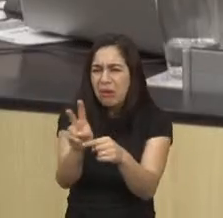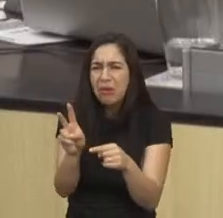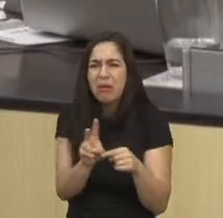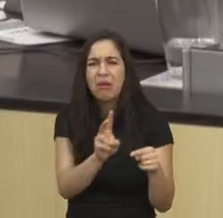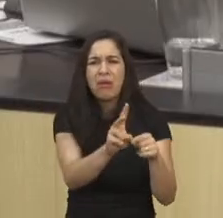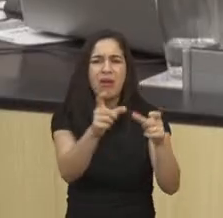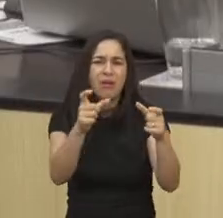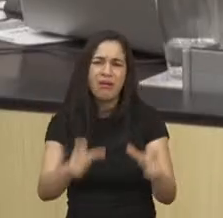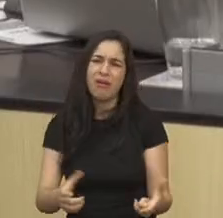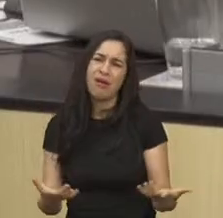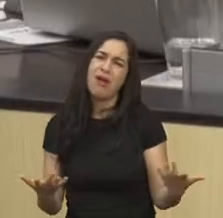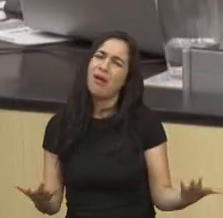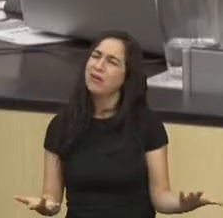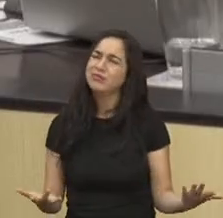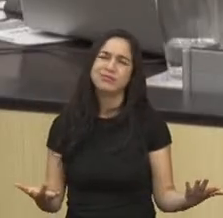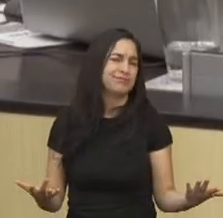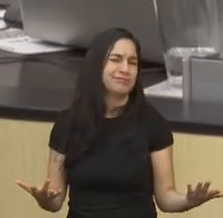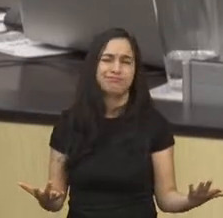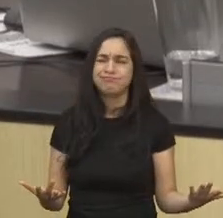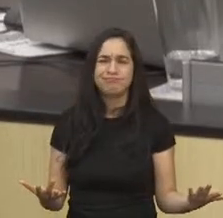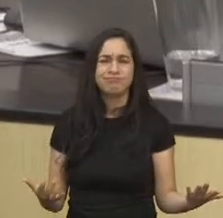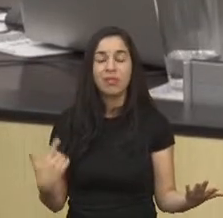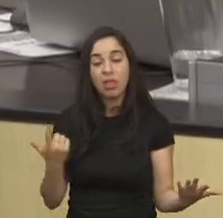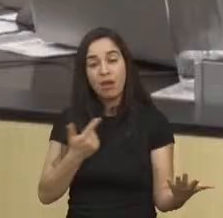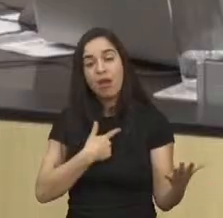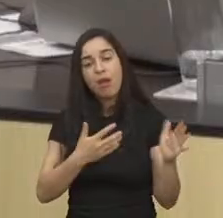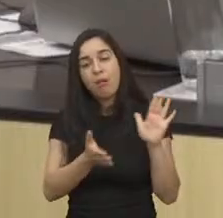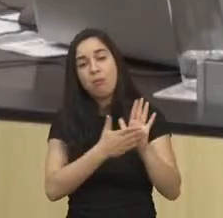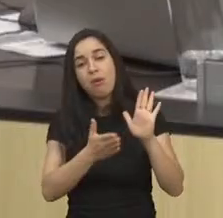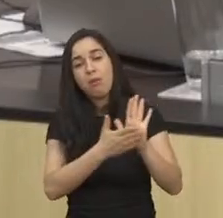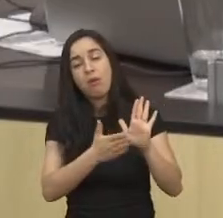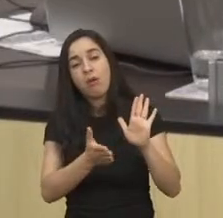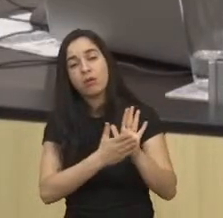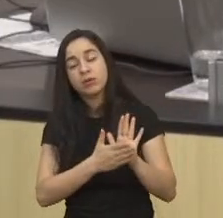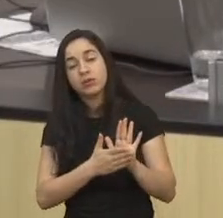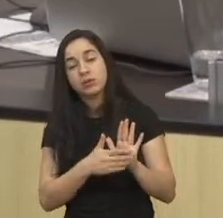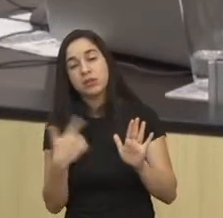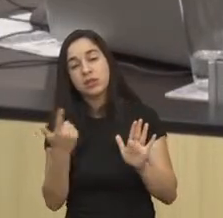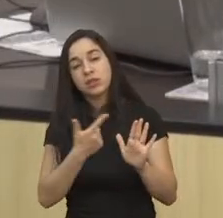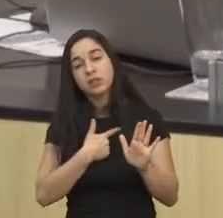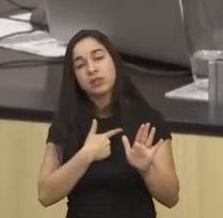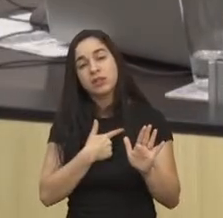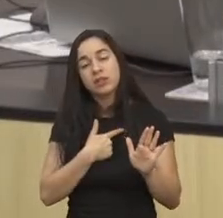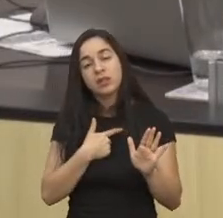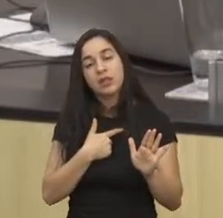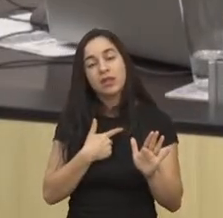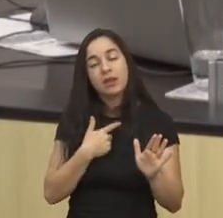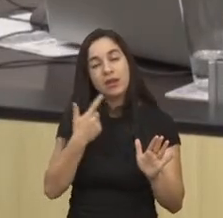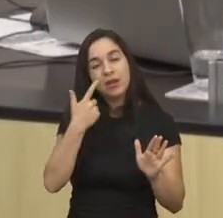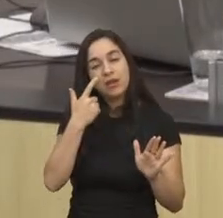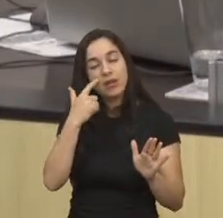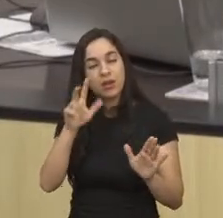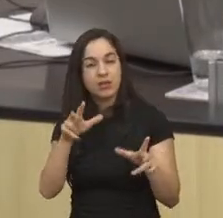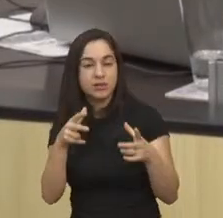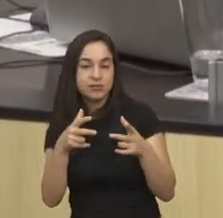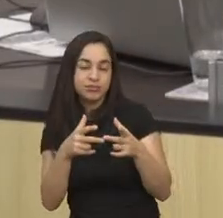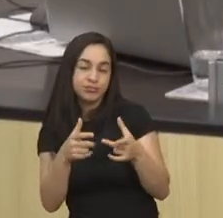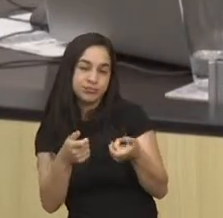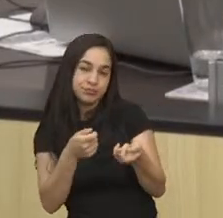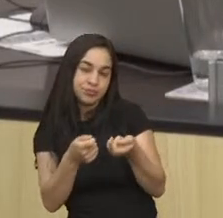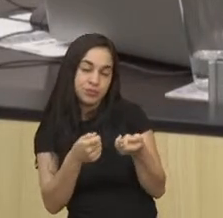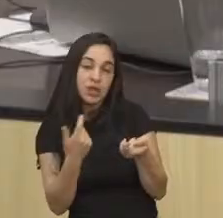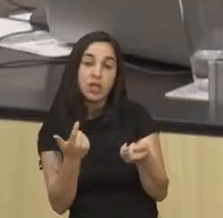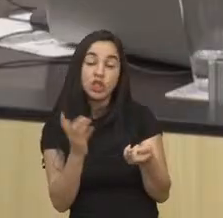leito, no mesmo quarto. Então, a gente fez essa propositura, está agora tramitando na casa, já está